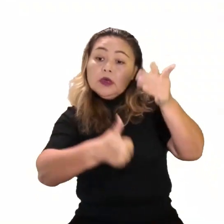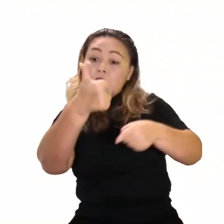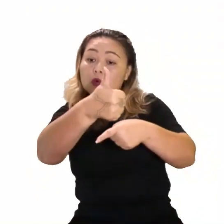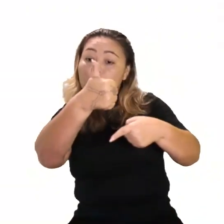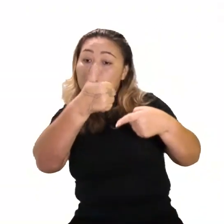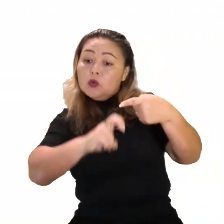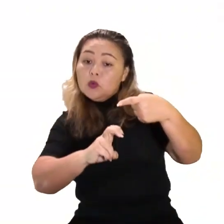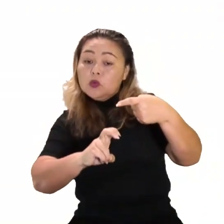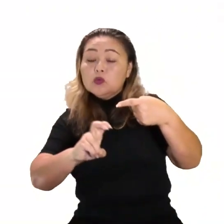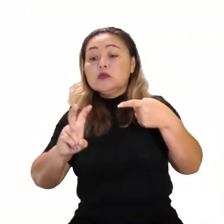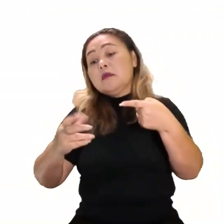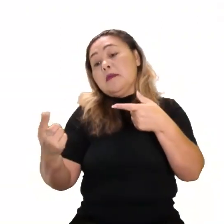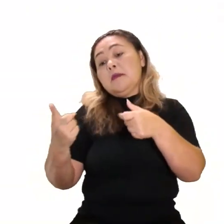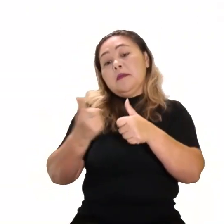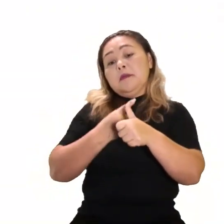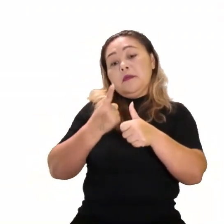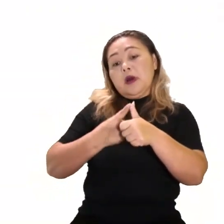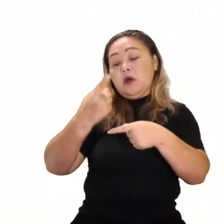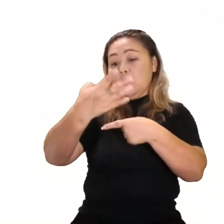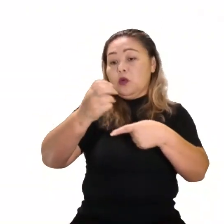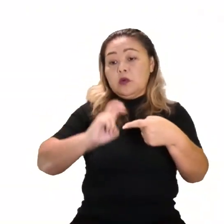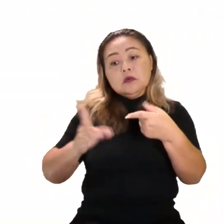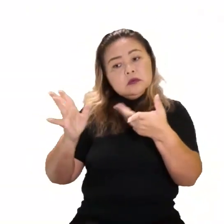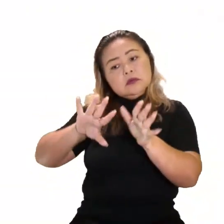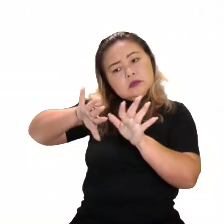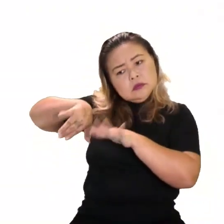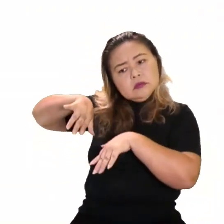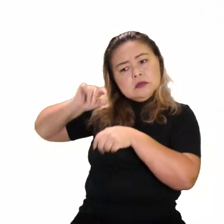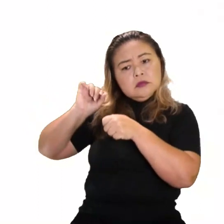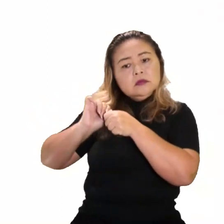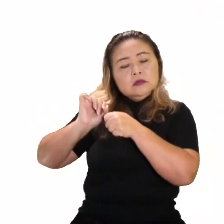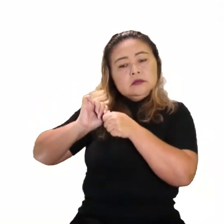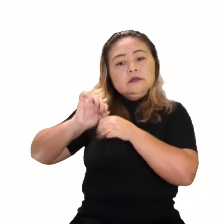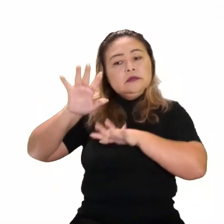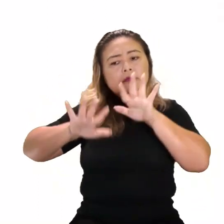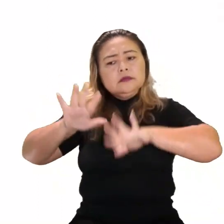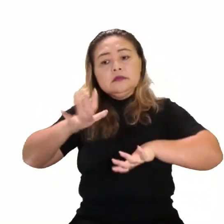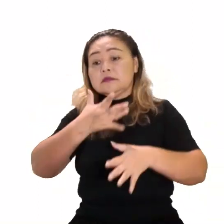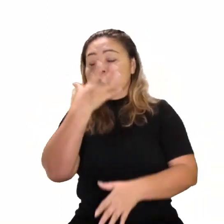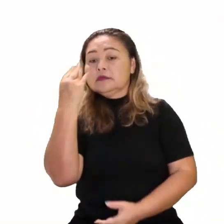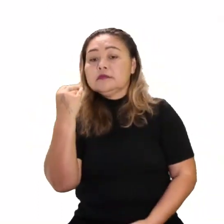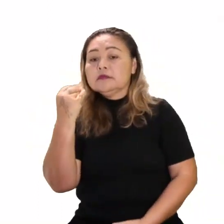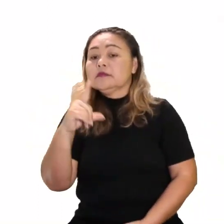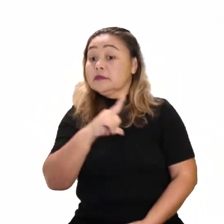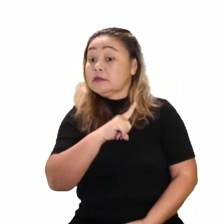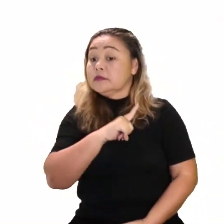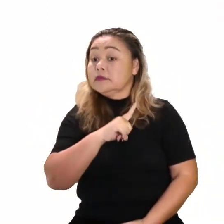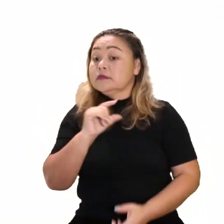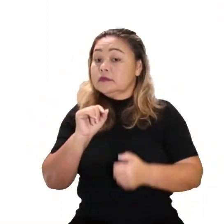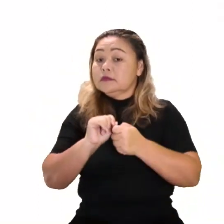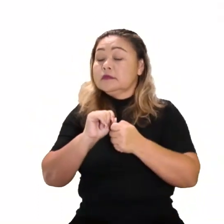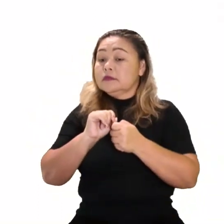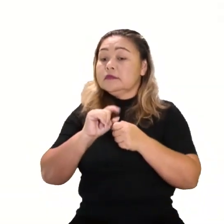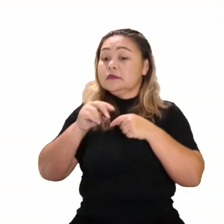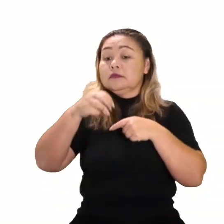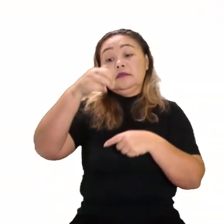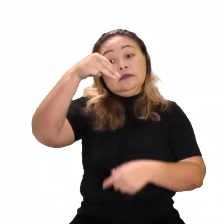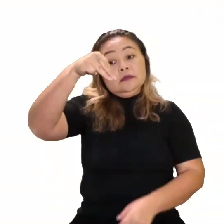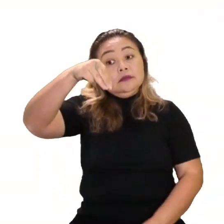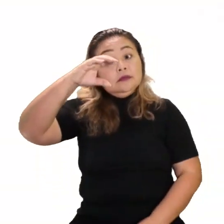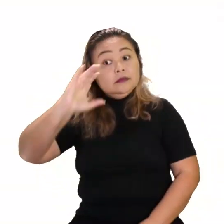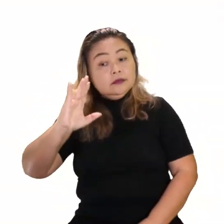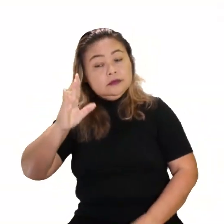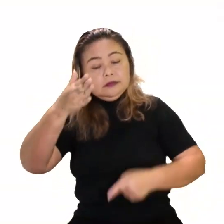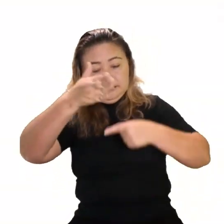a fração, né? 4/5. Vamos fazer aqui com eles aqui no cantinho? Porque às vezes está sujeito a esquecer. E tem que fazer o MMC,